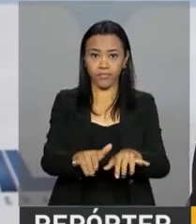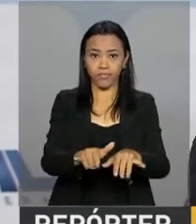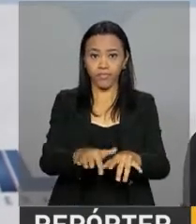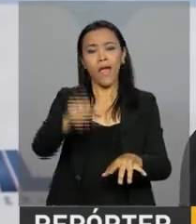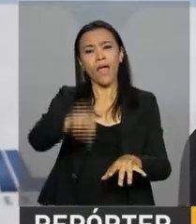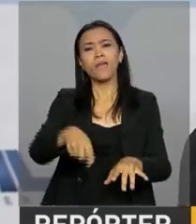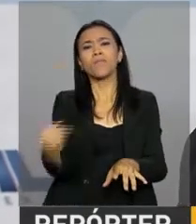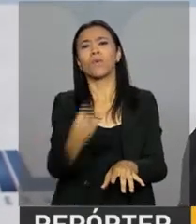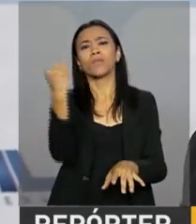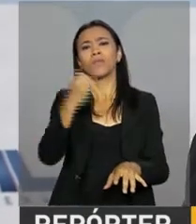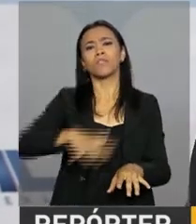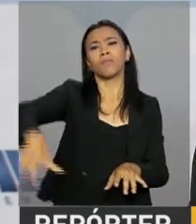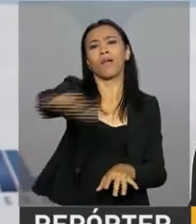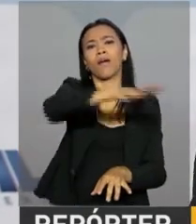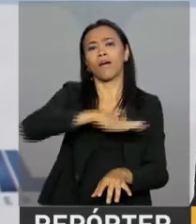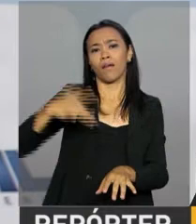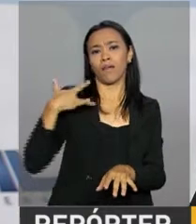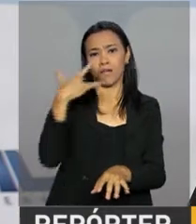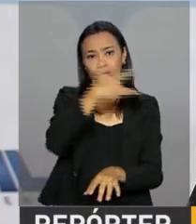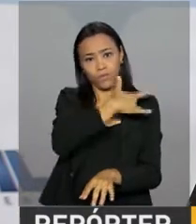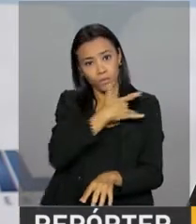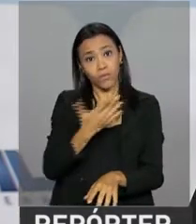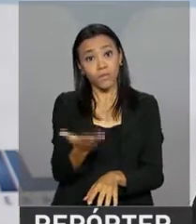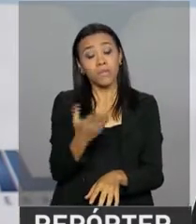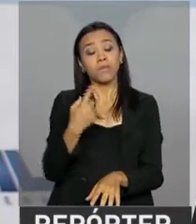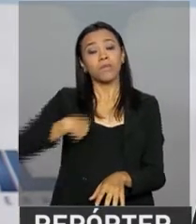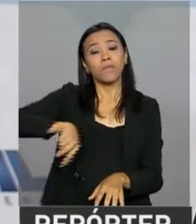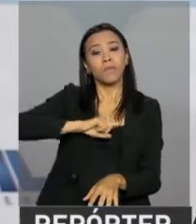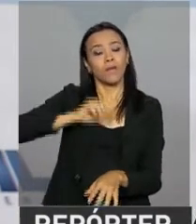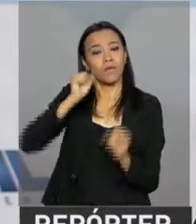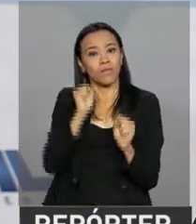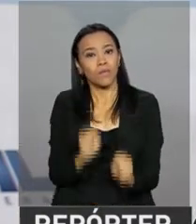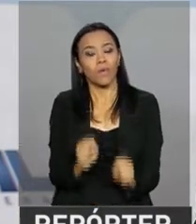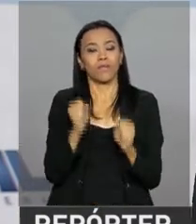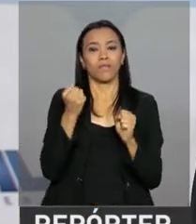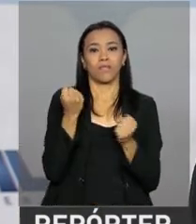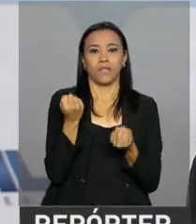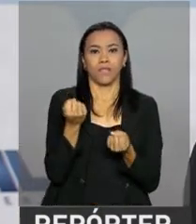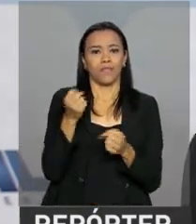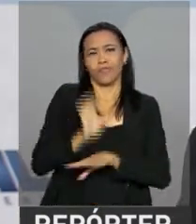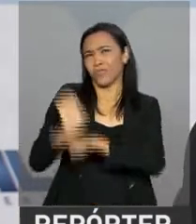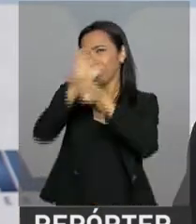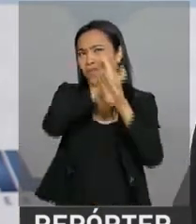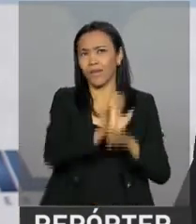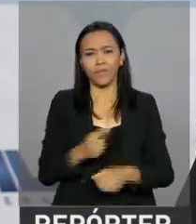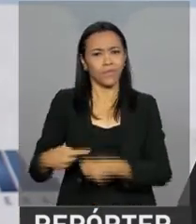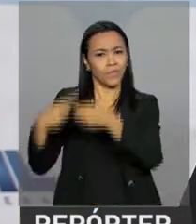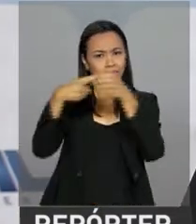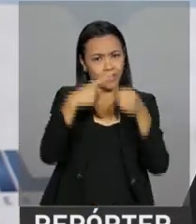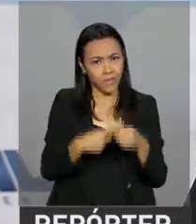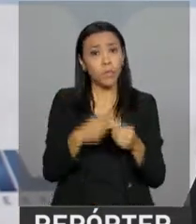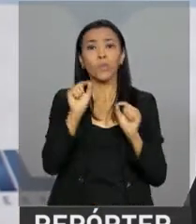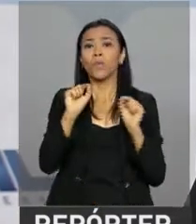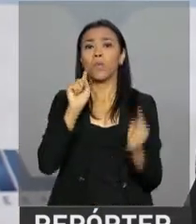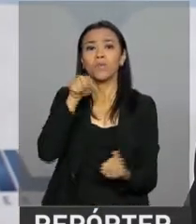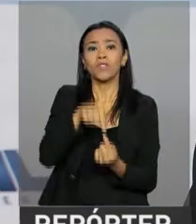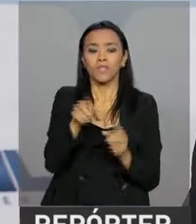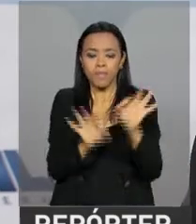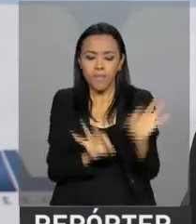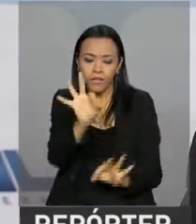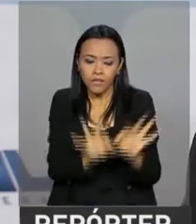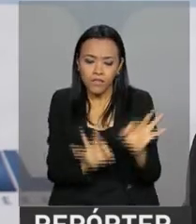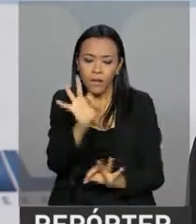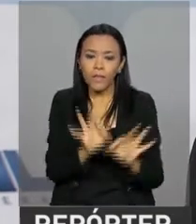importante para a gestão do sus e para que a gente possa a nível nacional estadual e municipal fazer um planejamento do